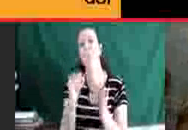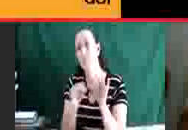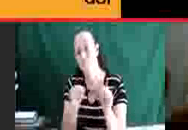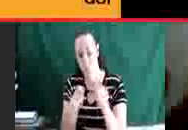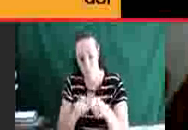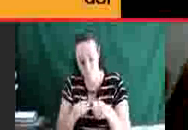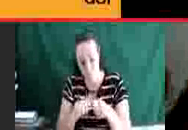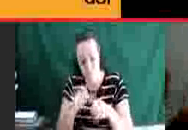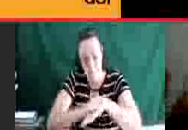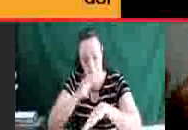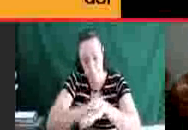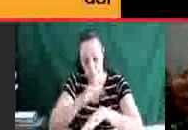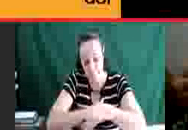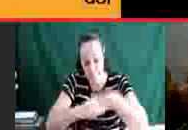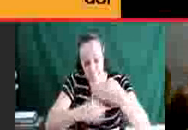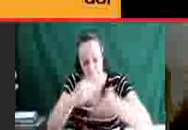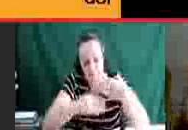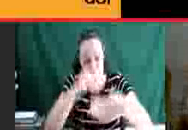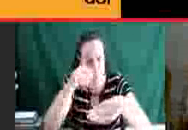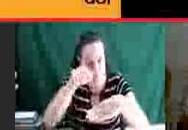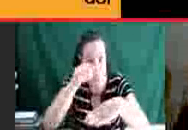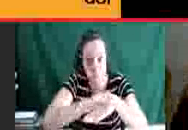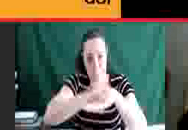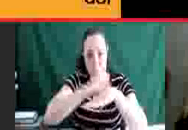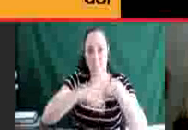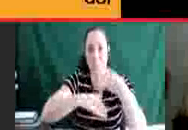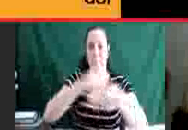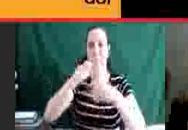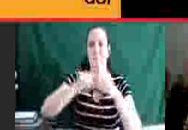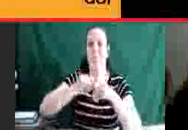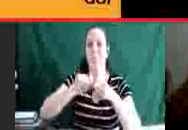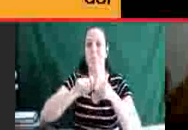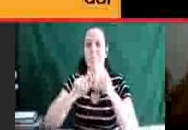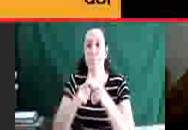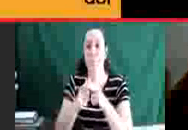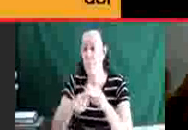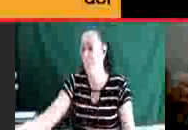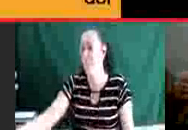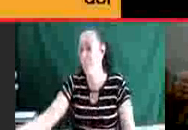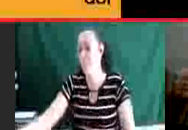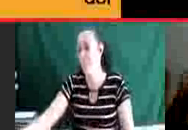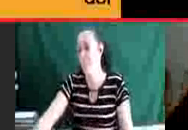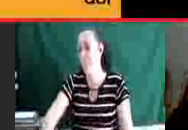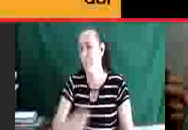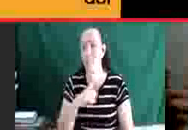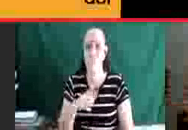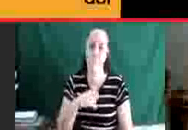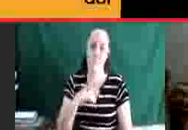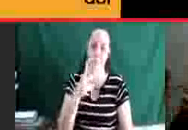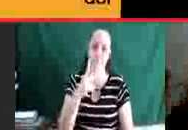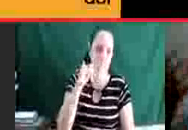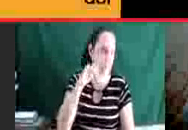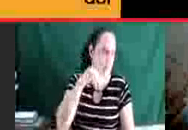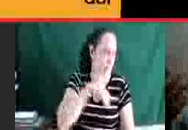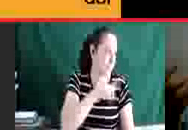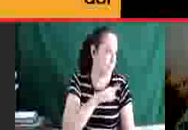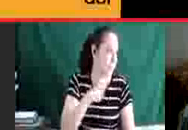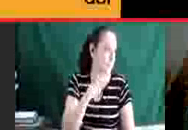Saiu o som? Ó, esse vídeo chama Como Funciona a Internet, parte 3. São 4 vídeos, é o terceiro vídeo